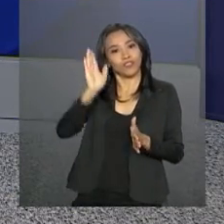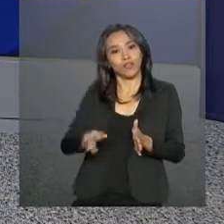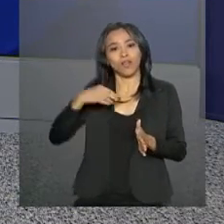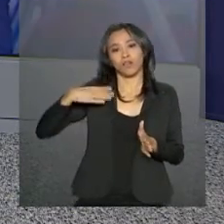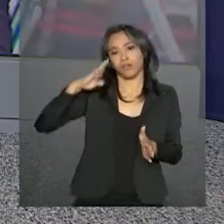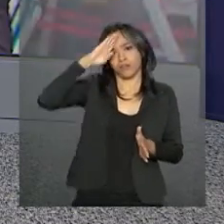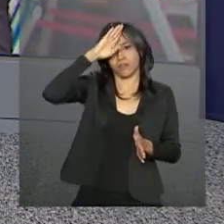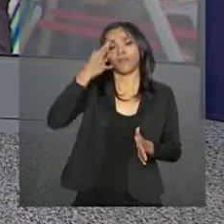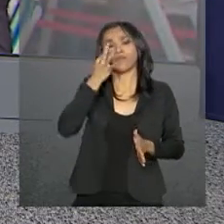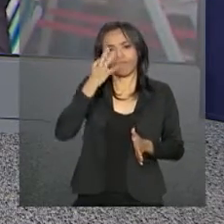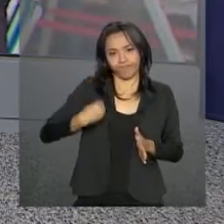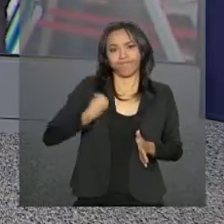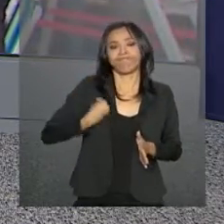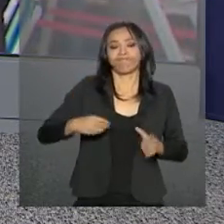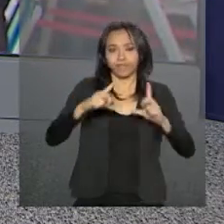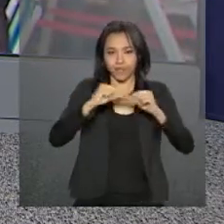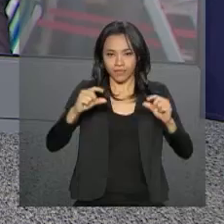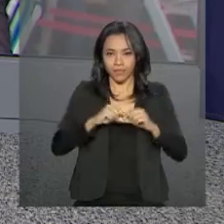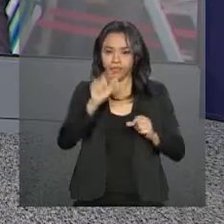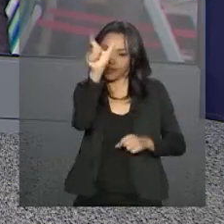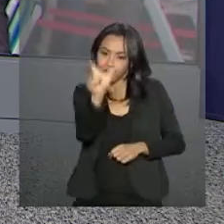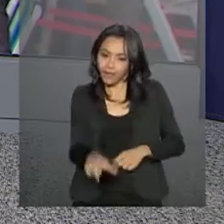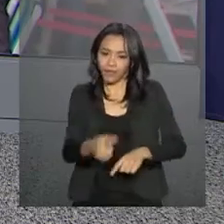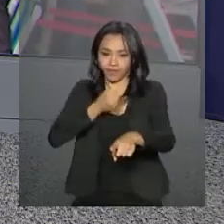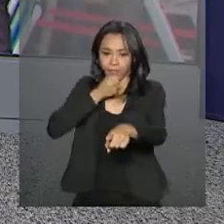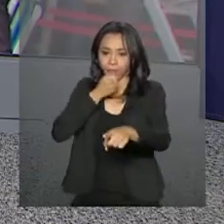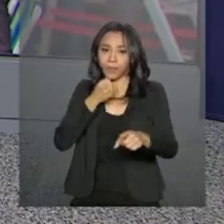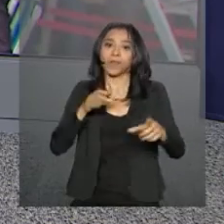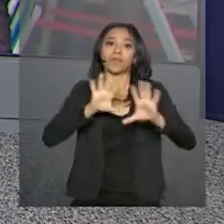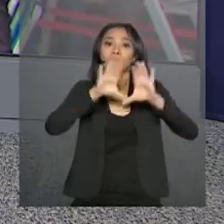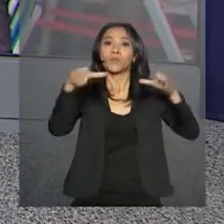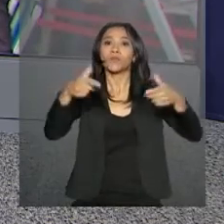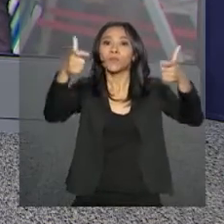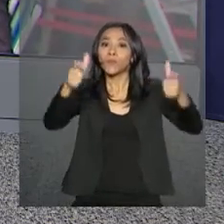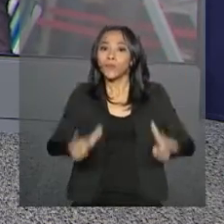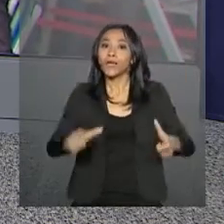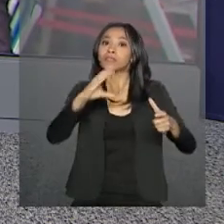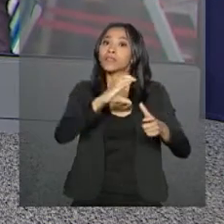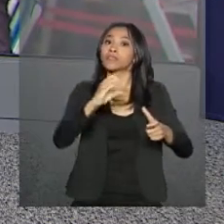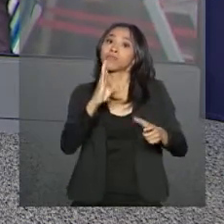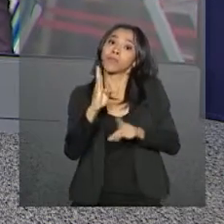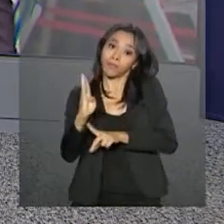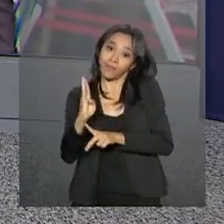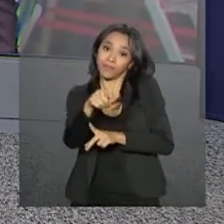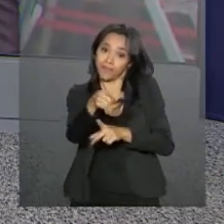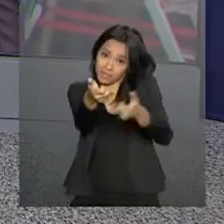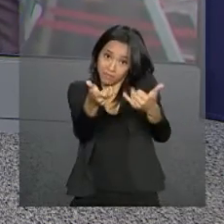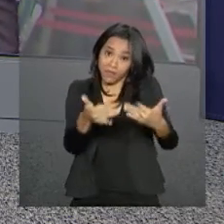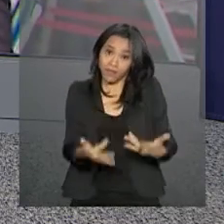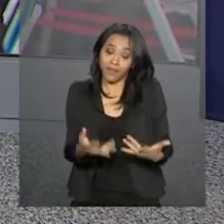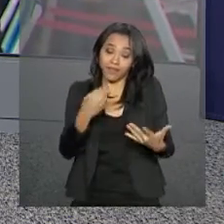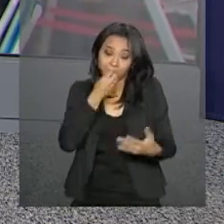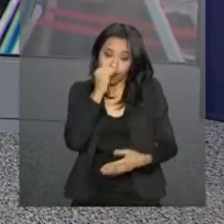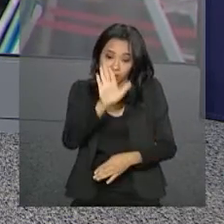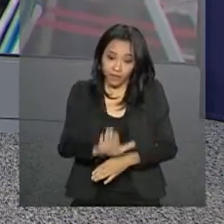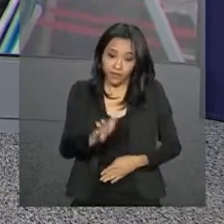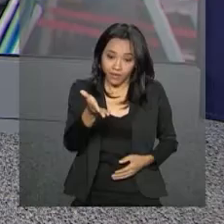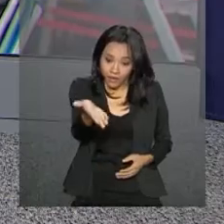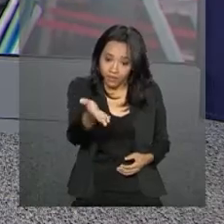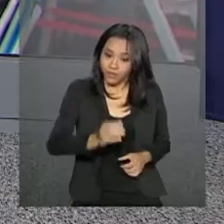com a repórter márcia fernandes que está lá no centro cultural banco do brasil traz pra gente os detalhes boa tarde márcia